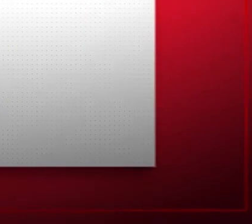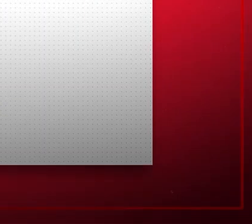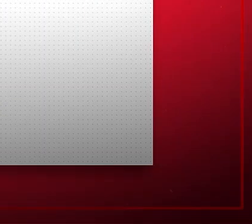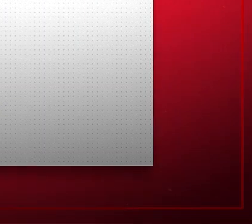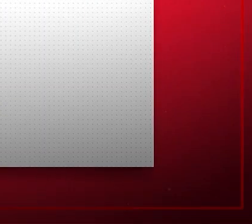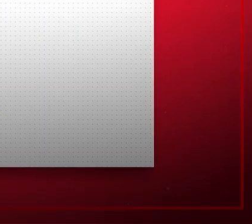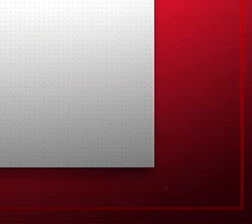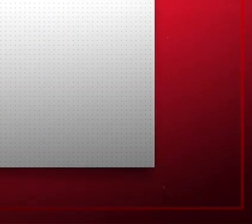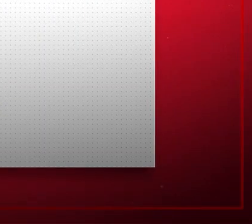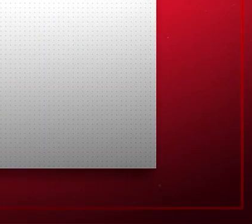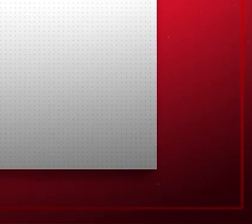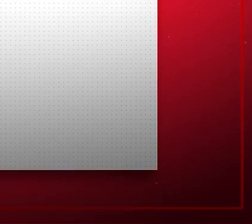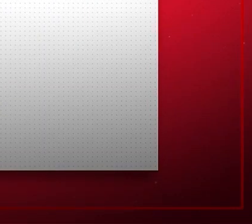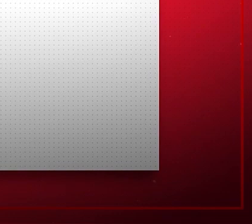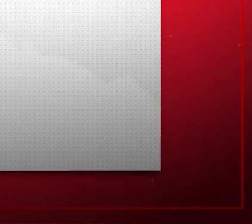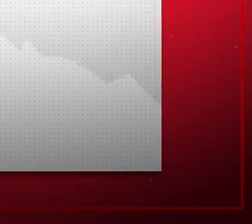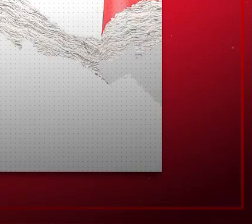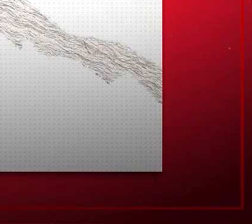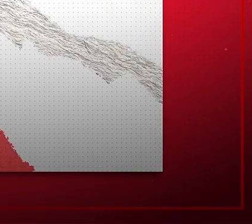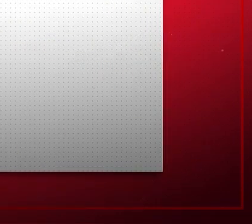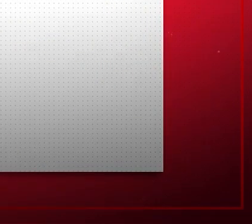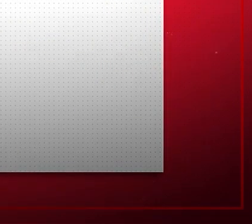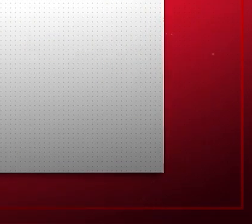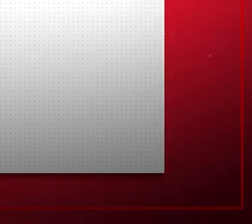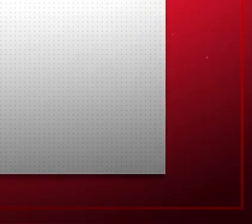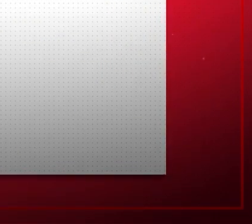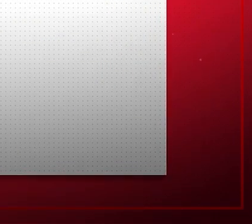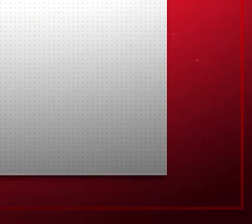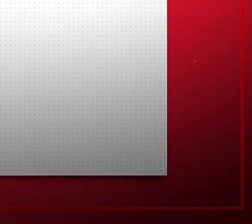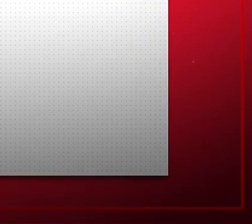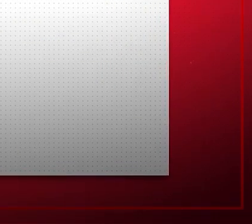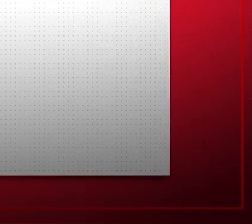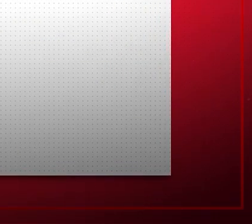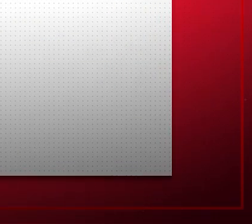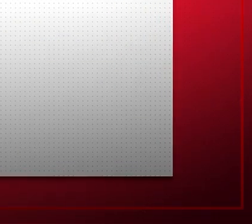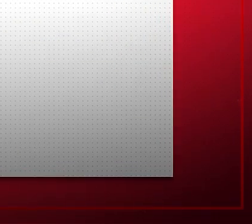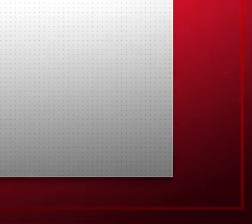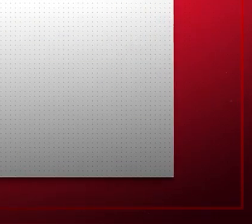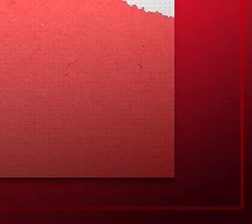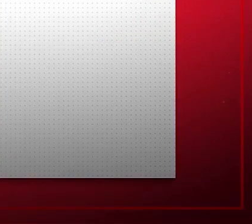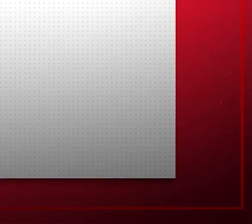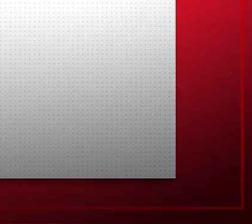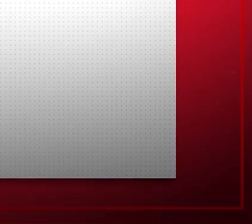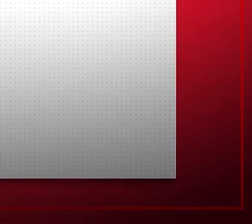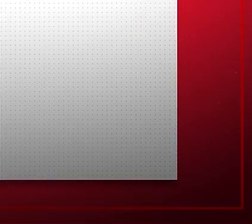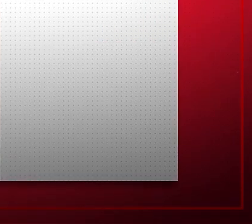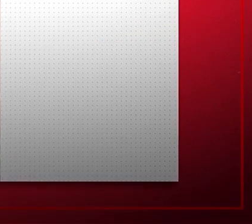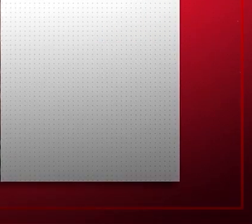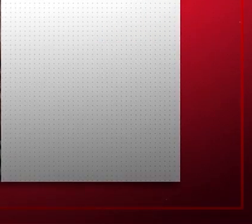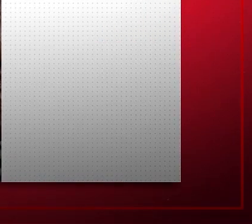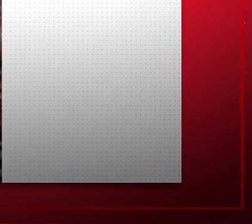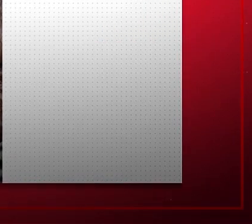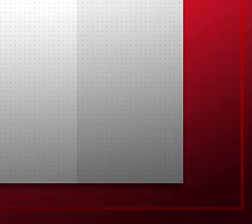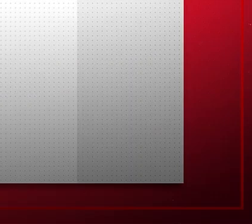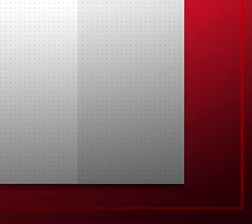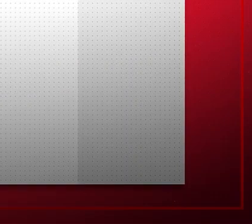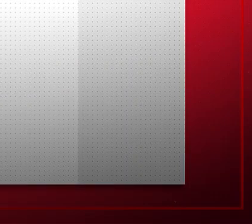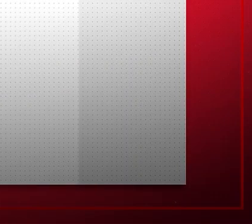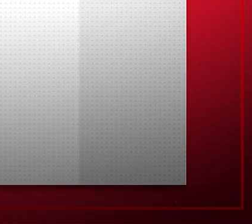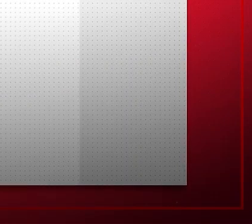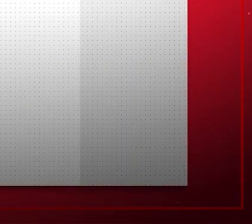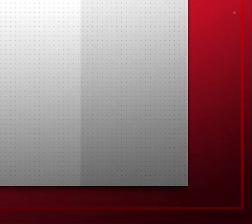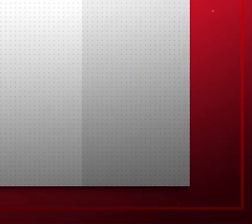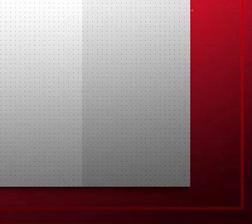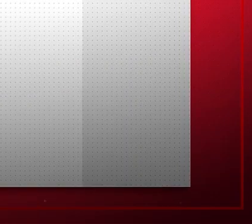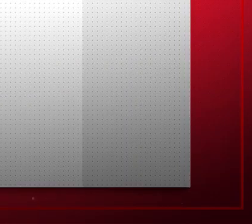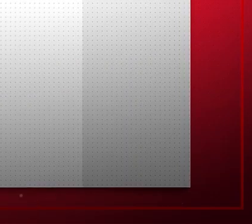Lula enfrentou a eleição mais importante de sua vida política. Depois de acabar com a fome e tornar o Brasil a sexta maior economia do